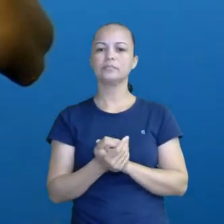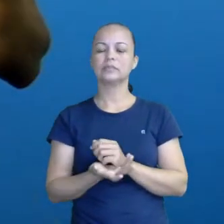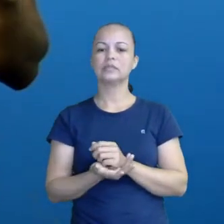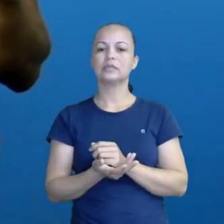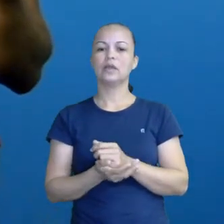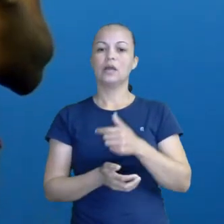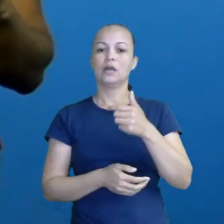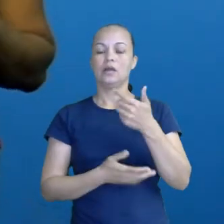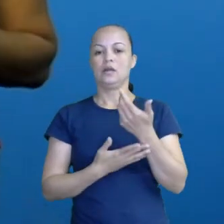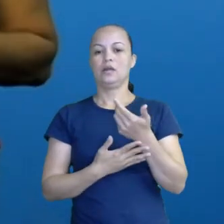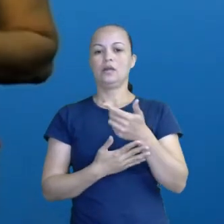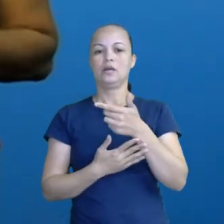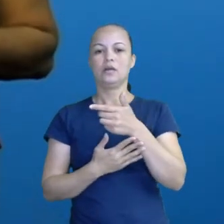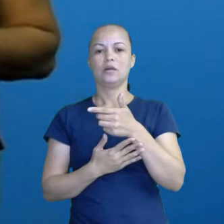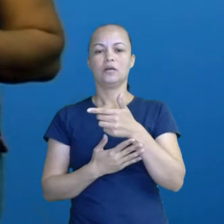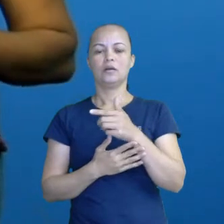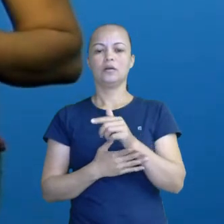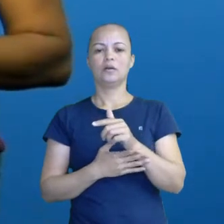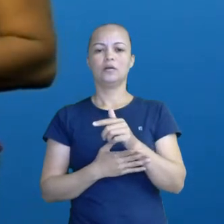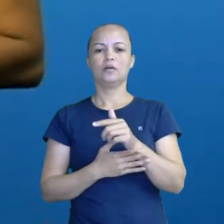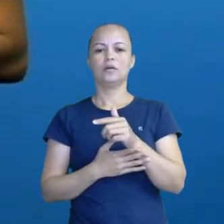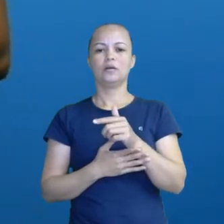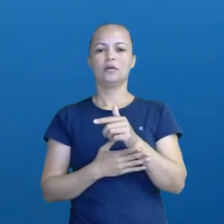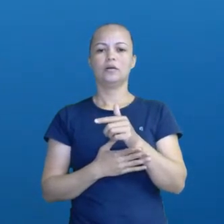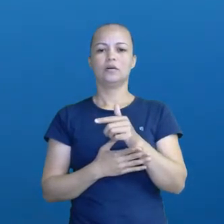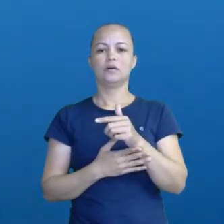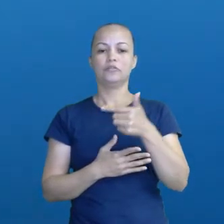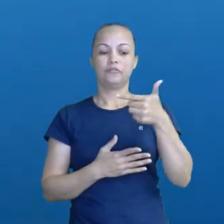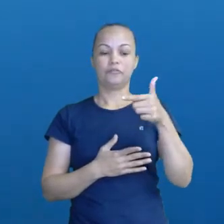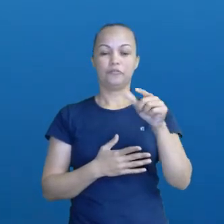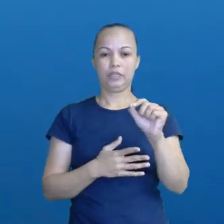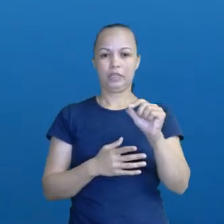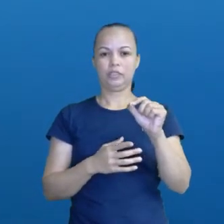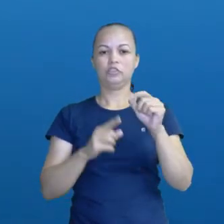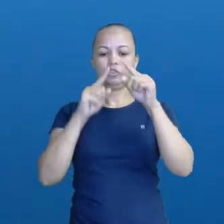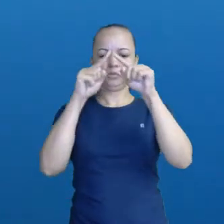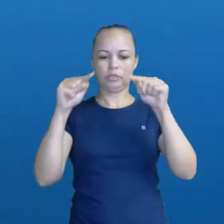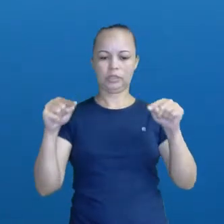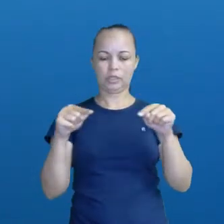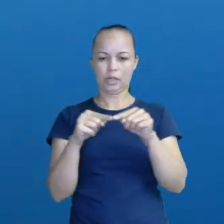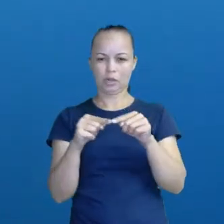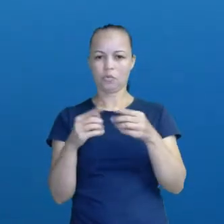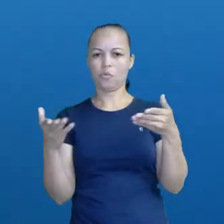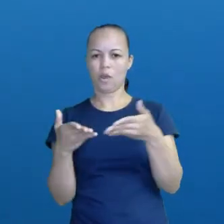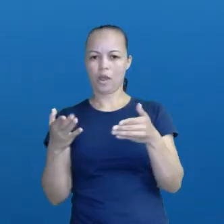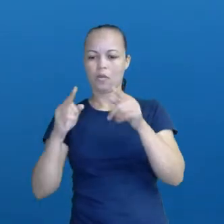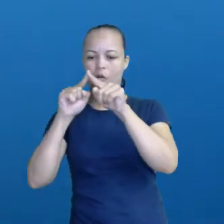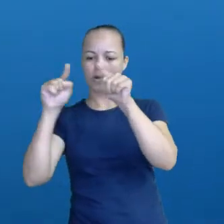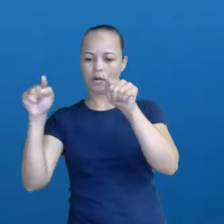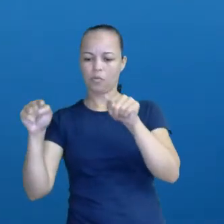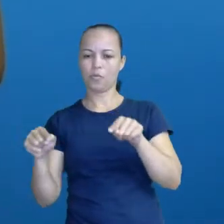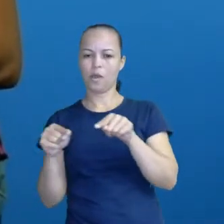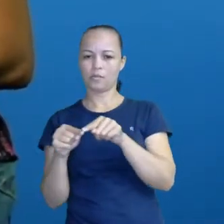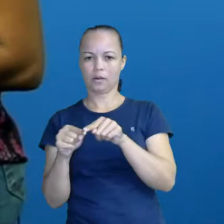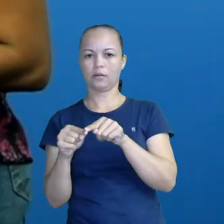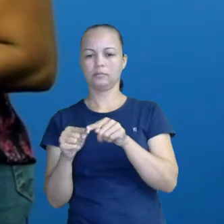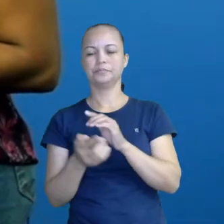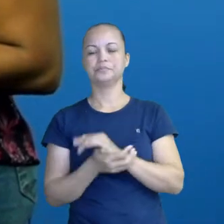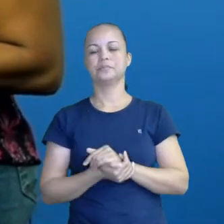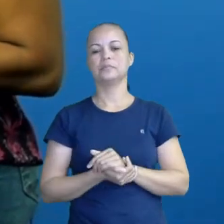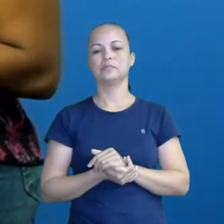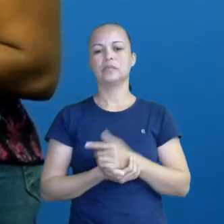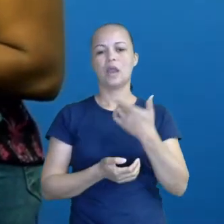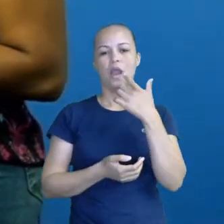do Triângulo agora do quadrado vamos ver a outra figura